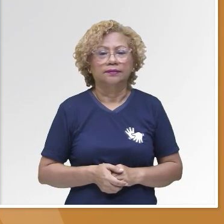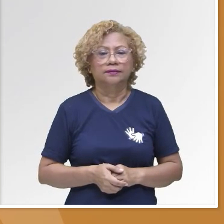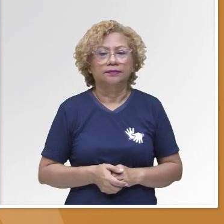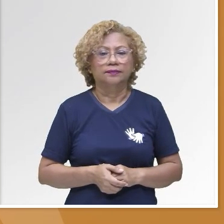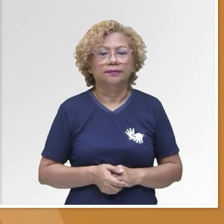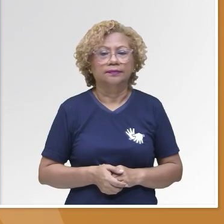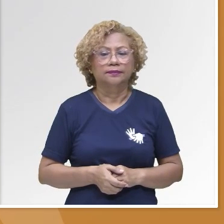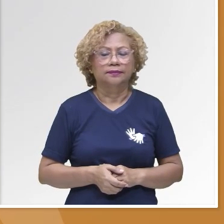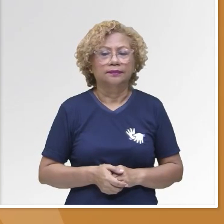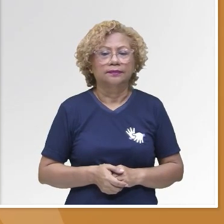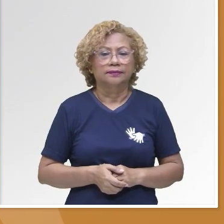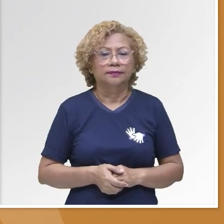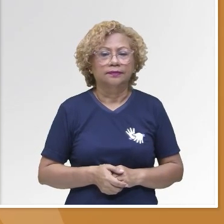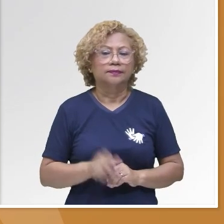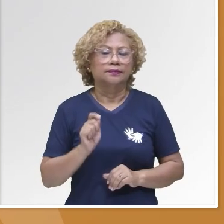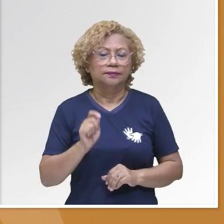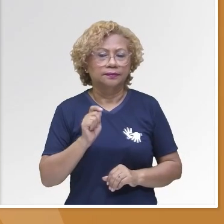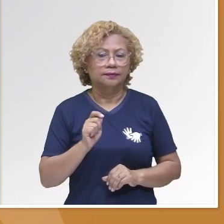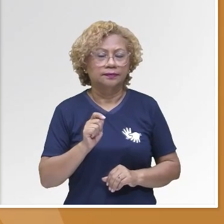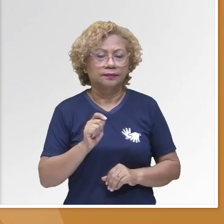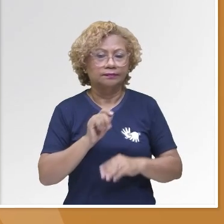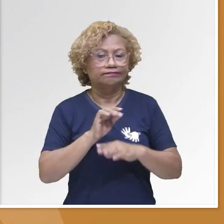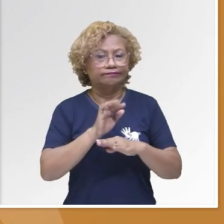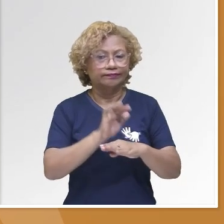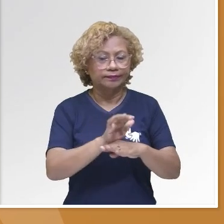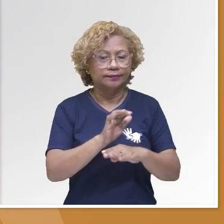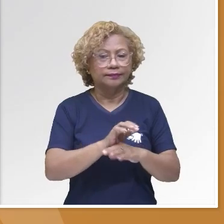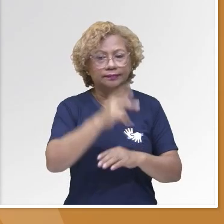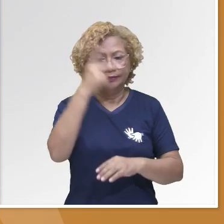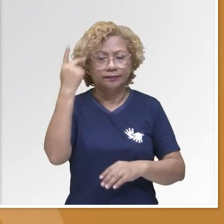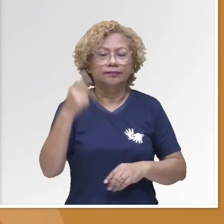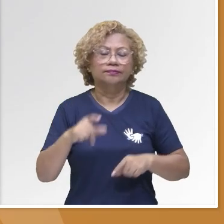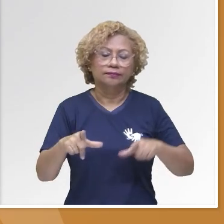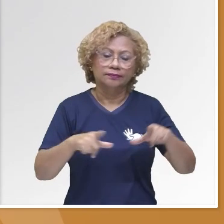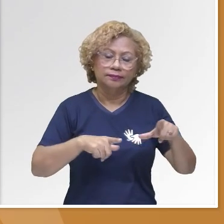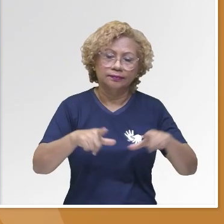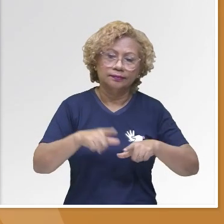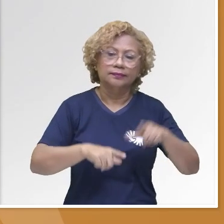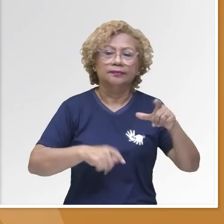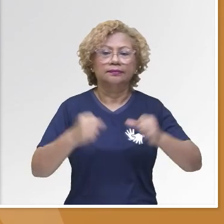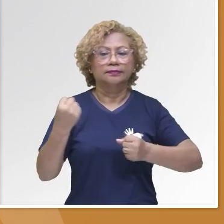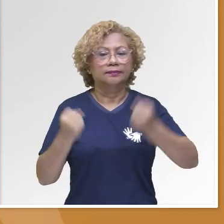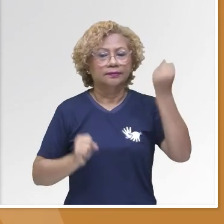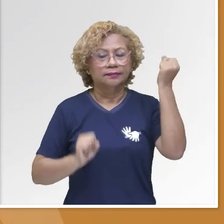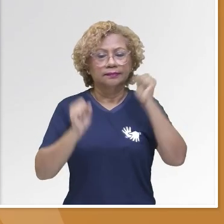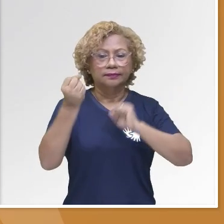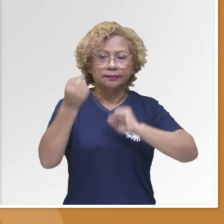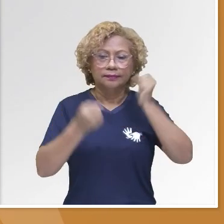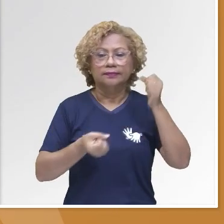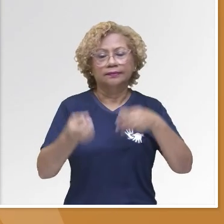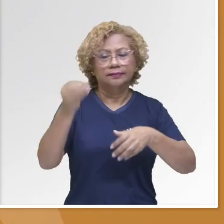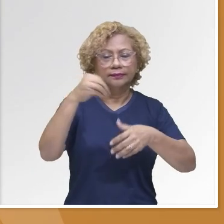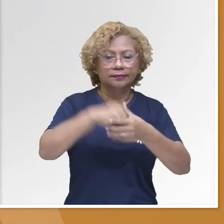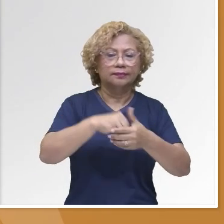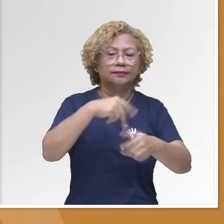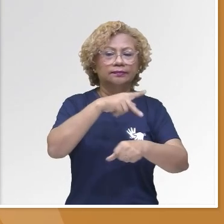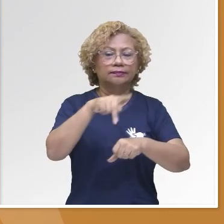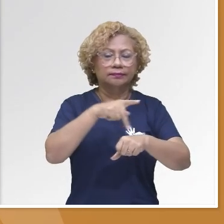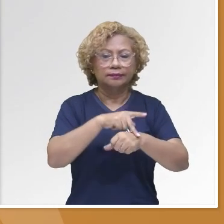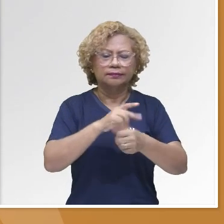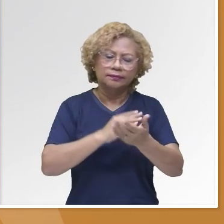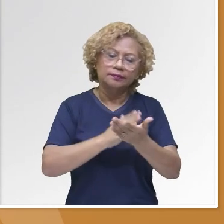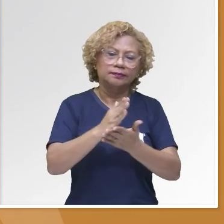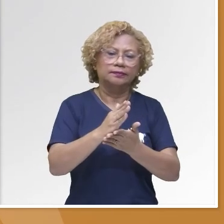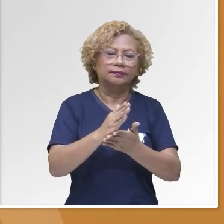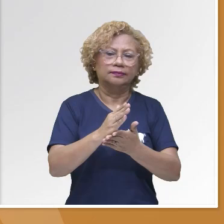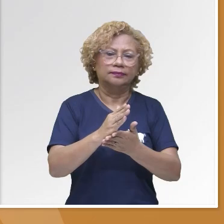também a retração de certos setores industriais. Então, infelizmente, nós teremos os pontos negativos, os pontos positivos, e